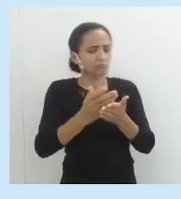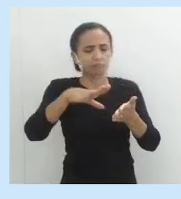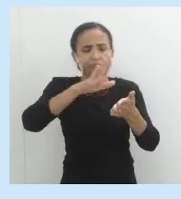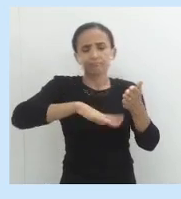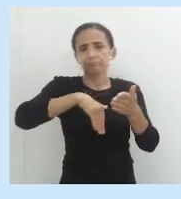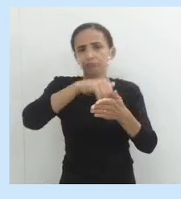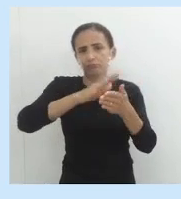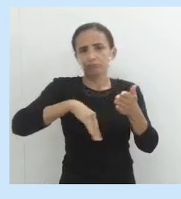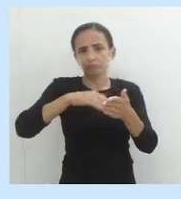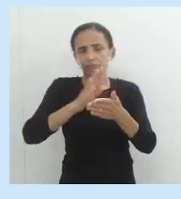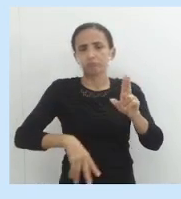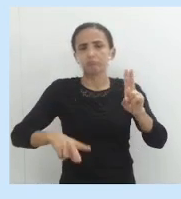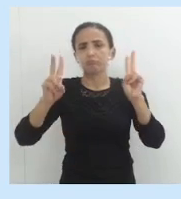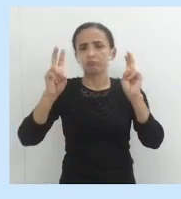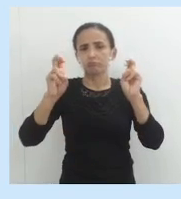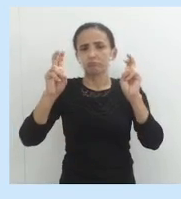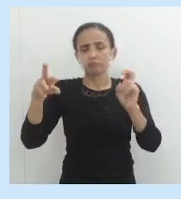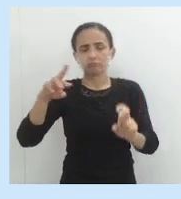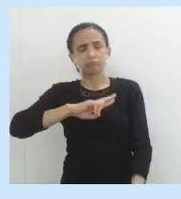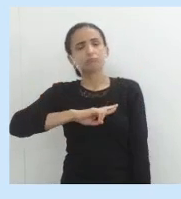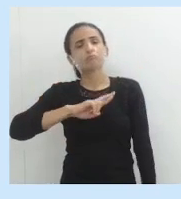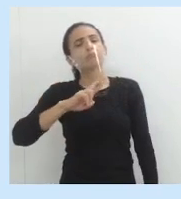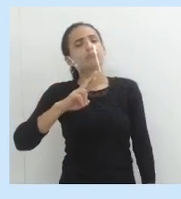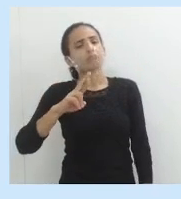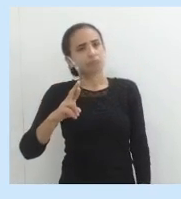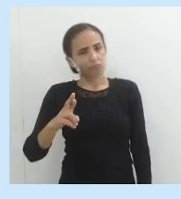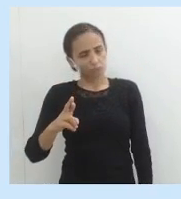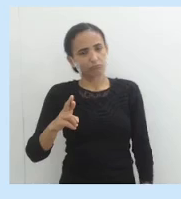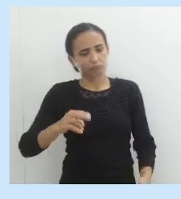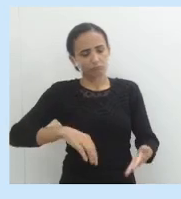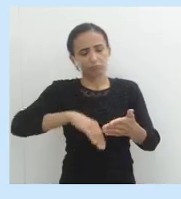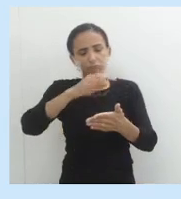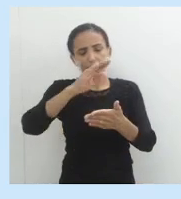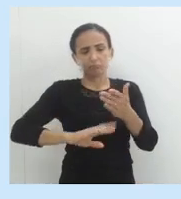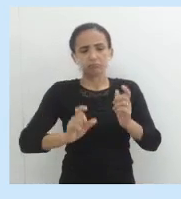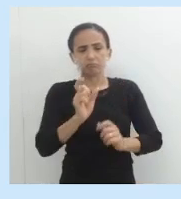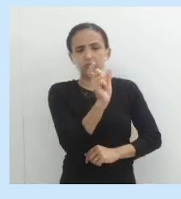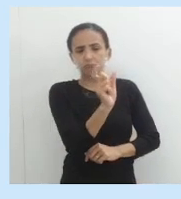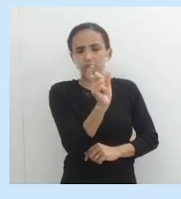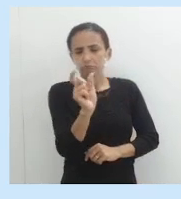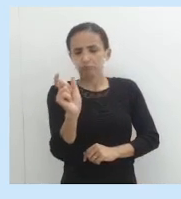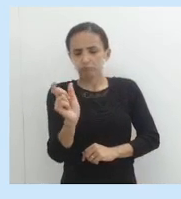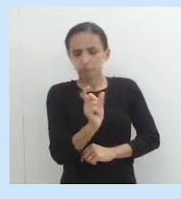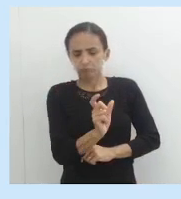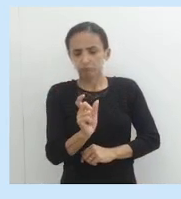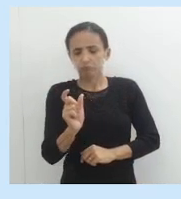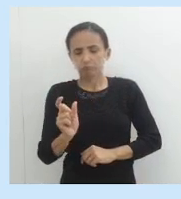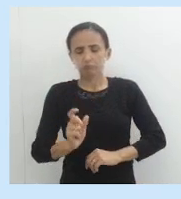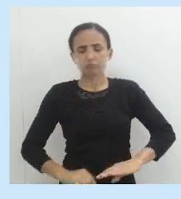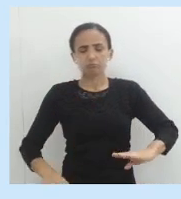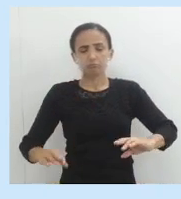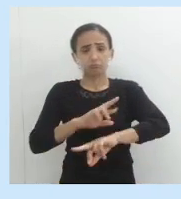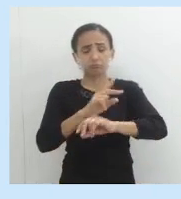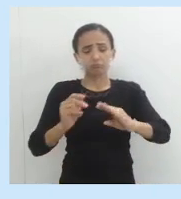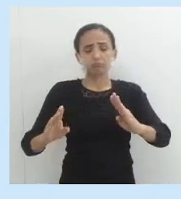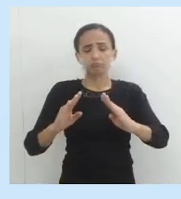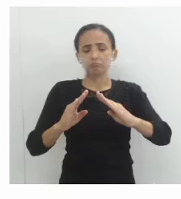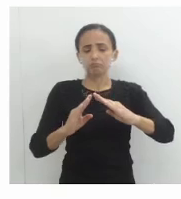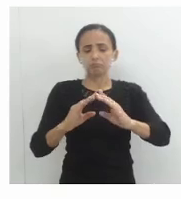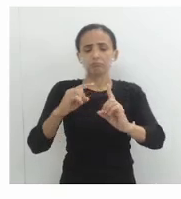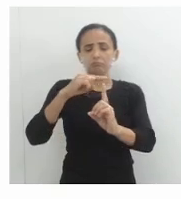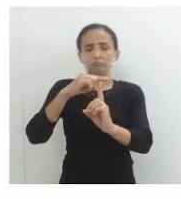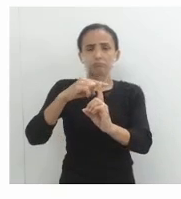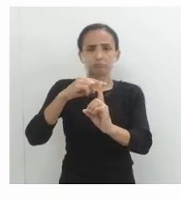essa temática, né, religiosa, vitrais, né, tem muitas igrejas, né, da Idade Média que tem os vitrais, como